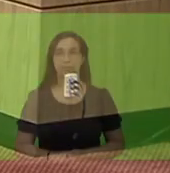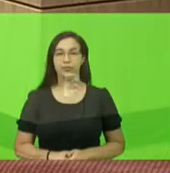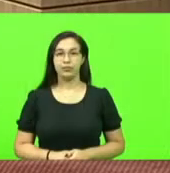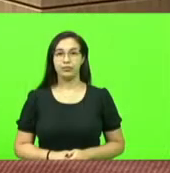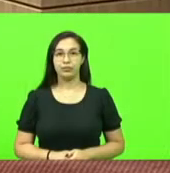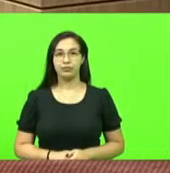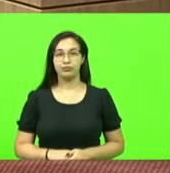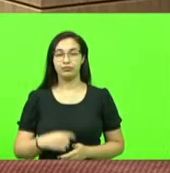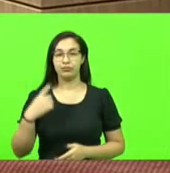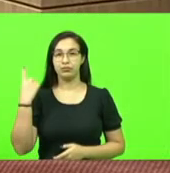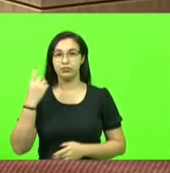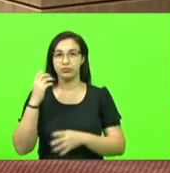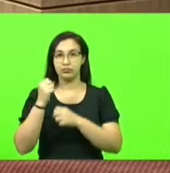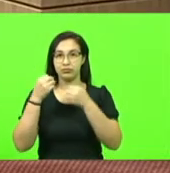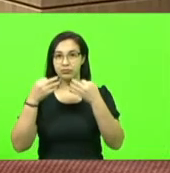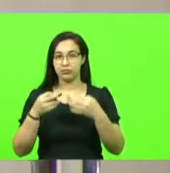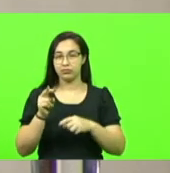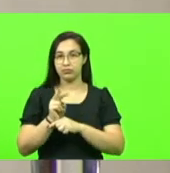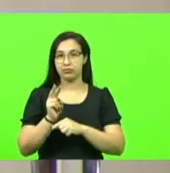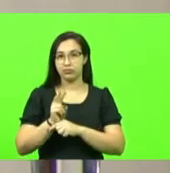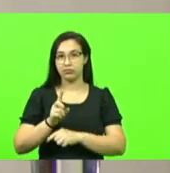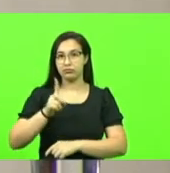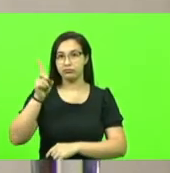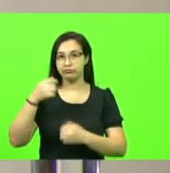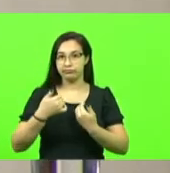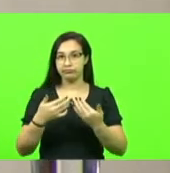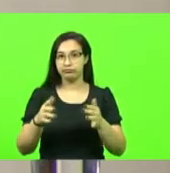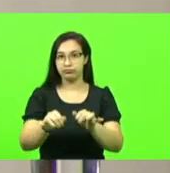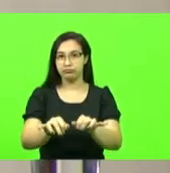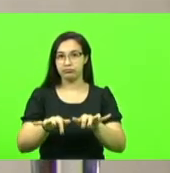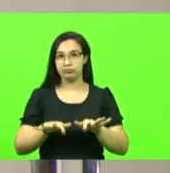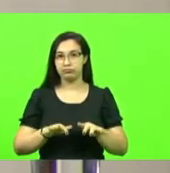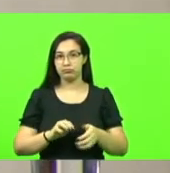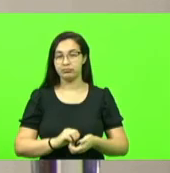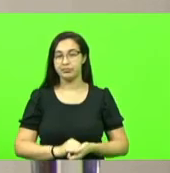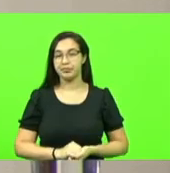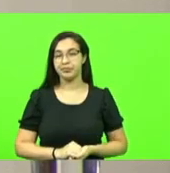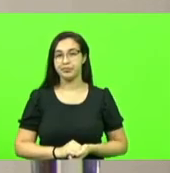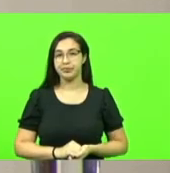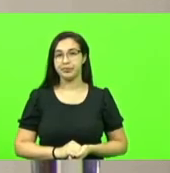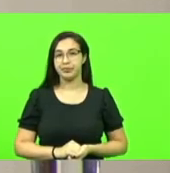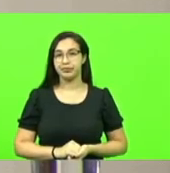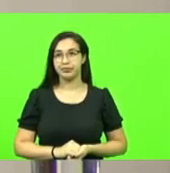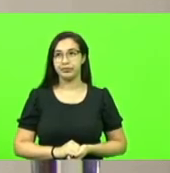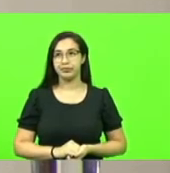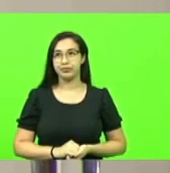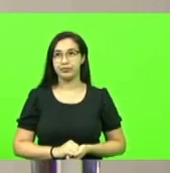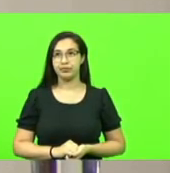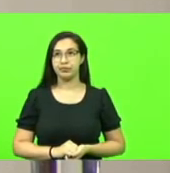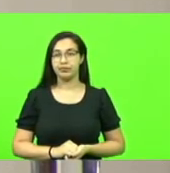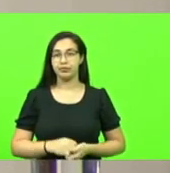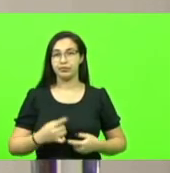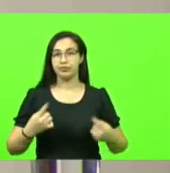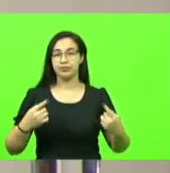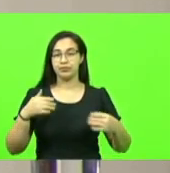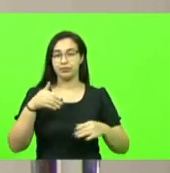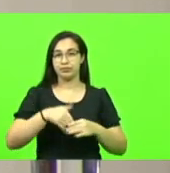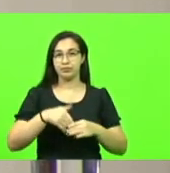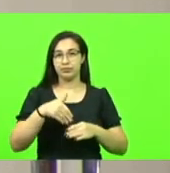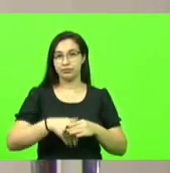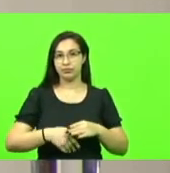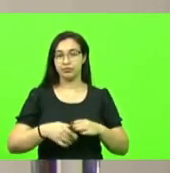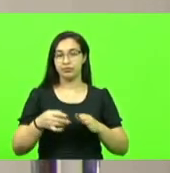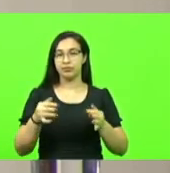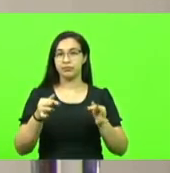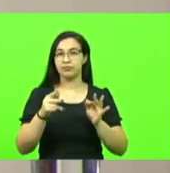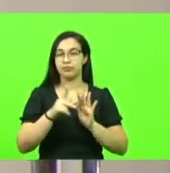Havendo o quórum regimental e sob a proteção de Deus, declaro aberta a presente sessão extraordinária. Em votação, redação final do